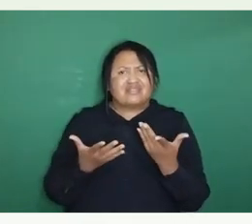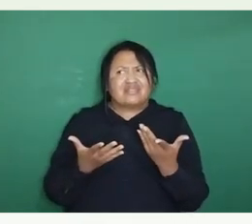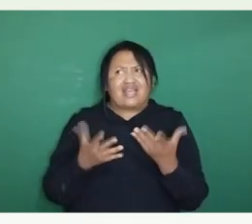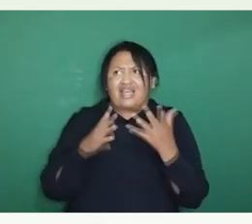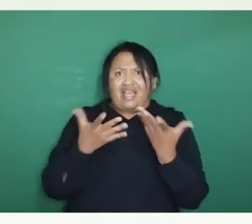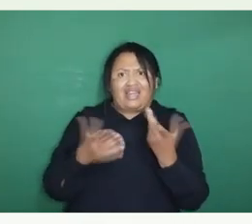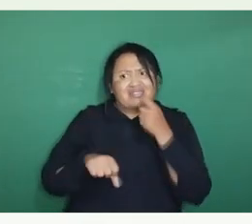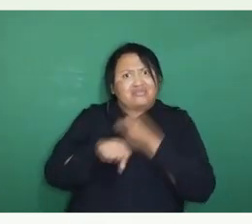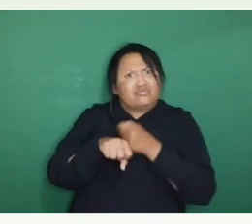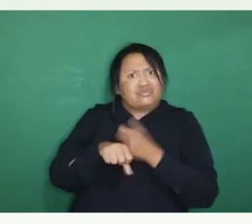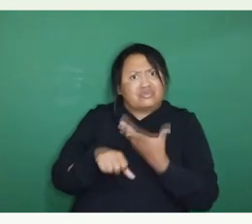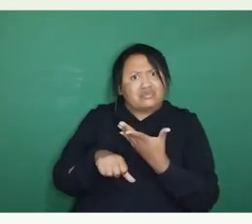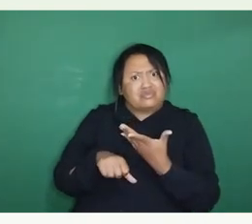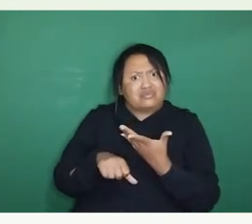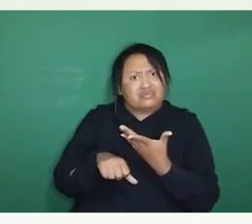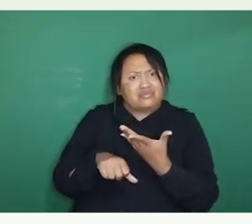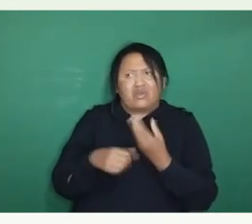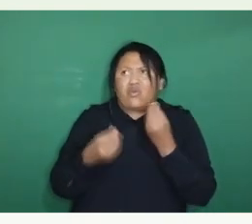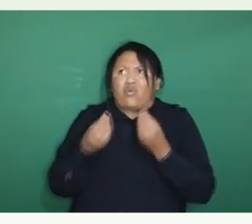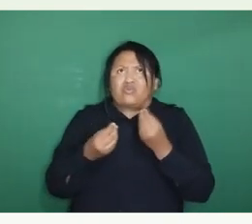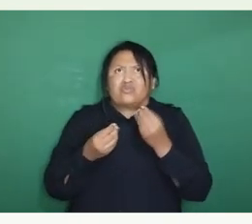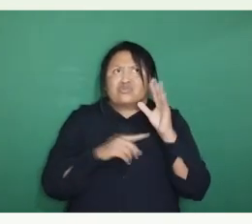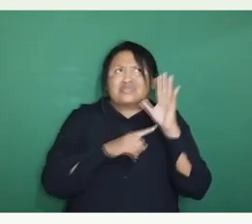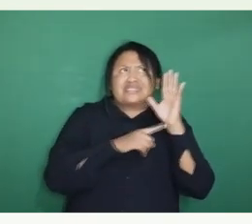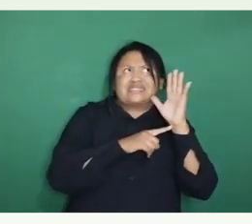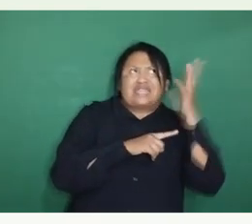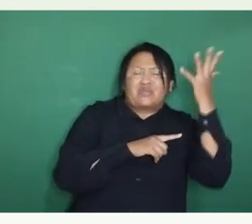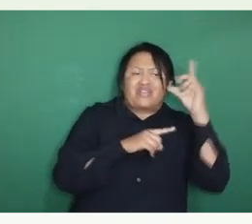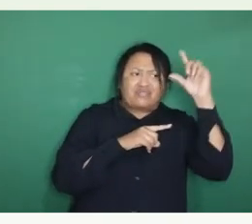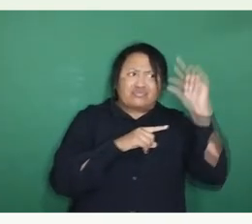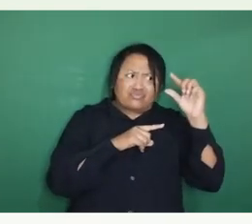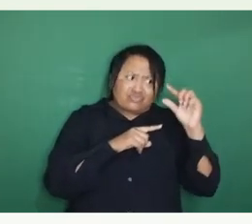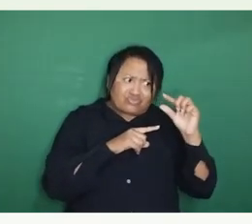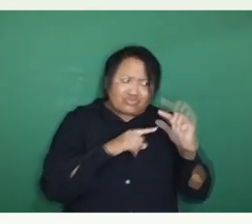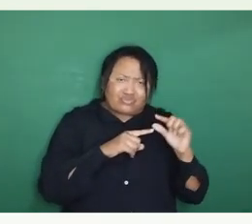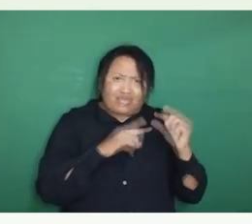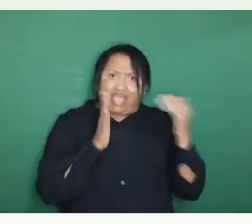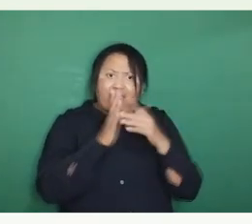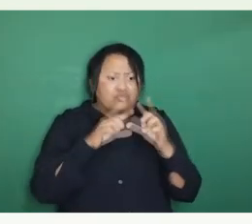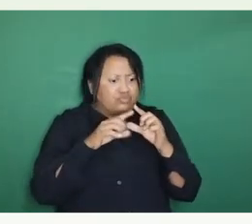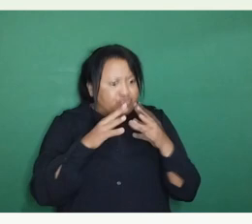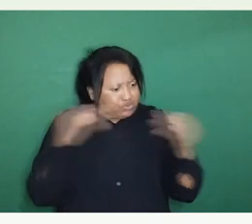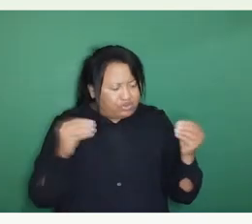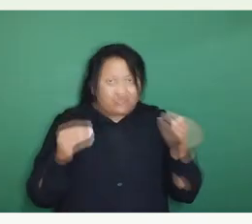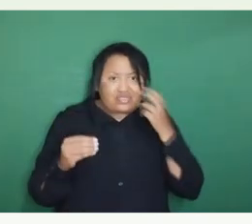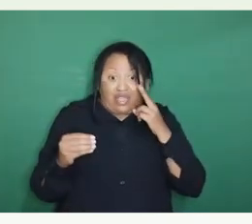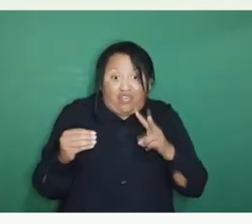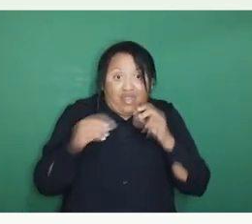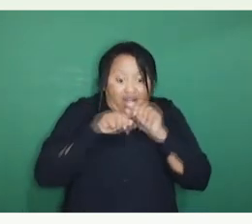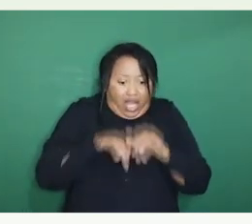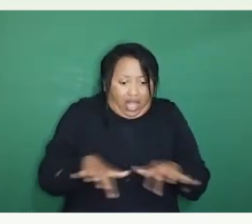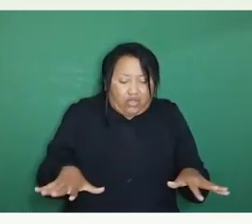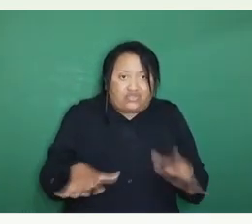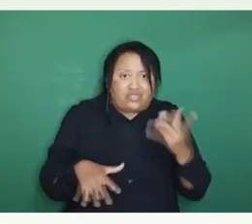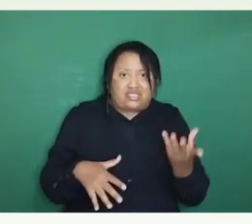bolinhas de naftalina elas é um sólido que contempla ela vai diminuindo de tamanho até desaparecer